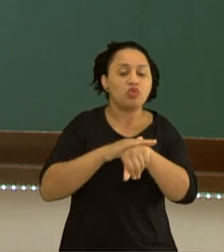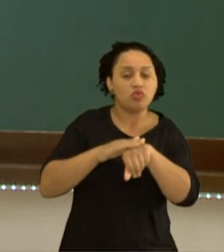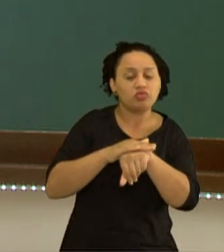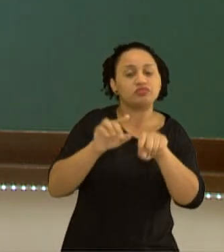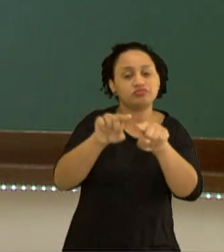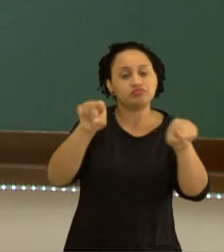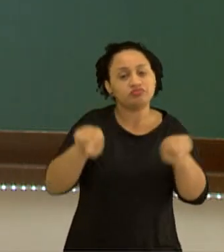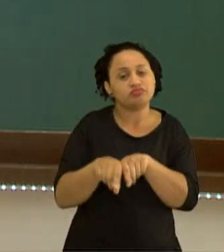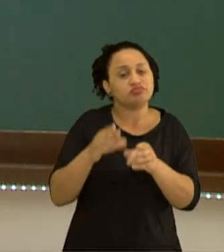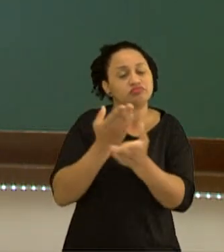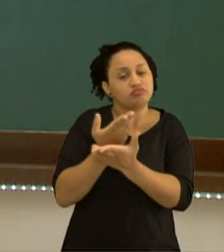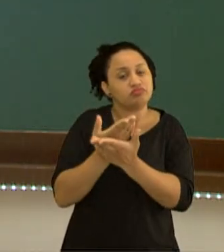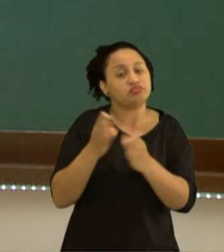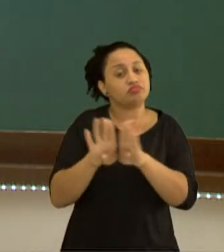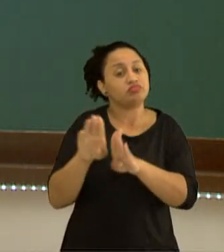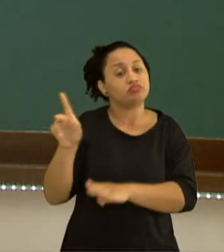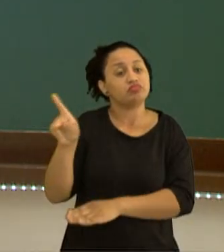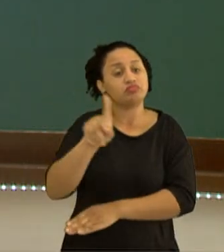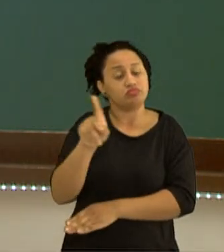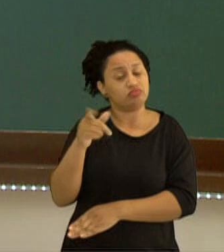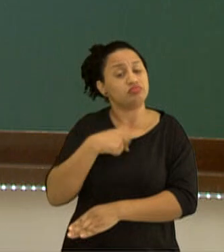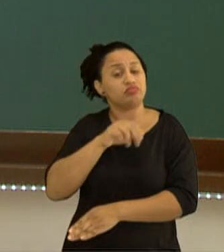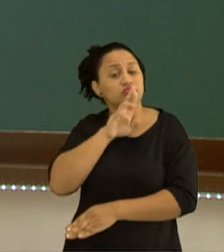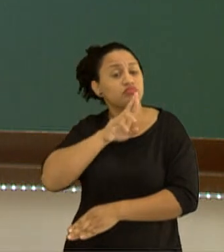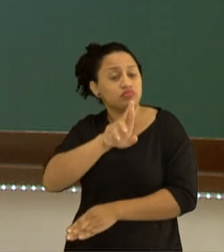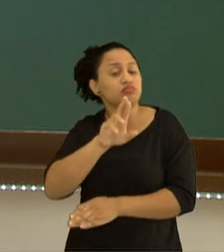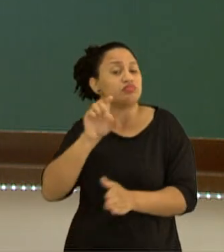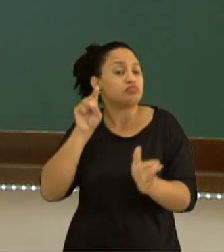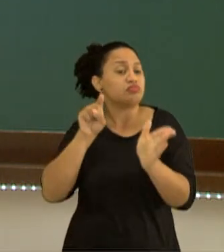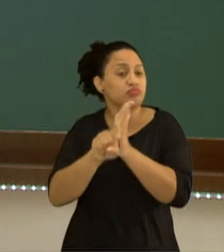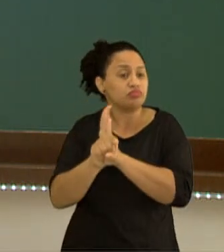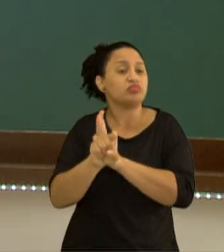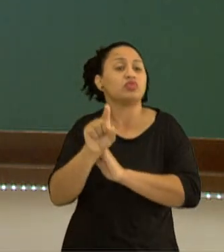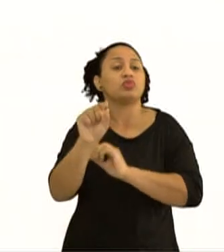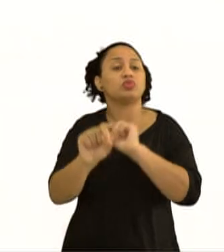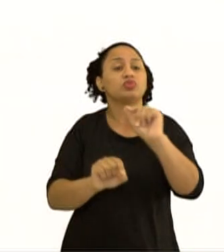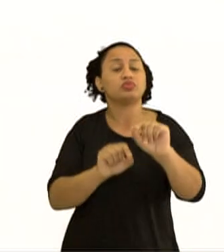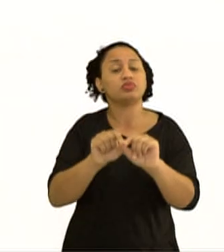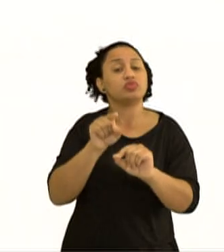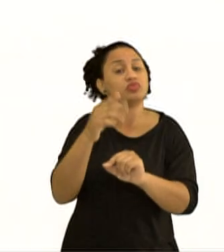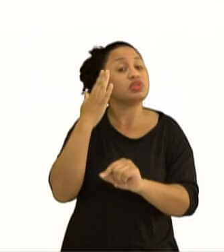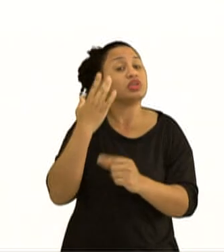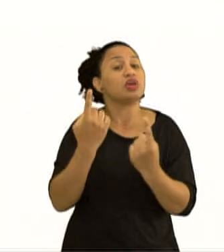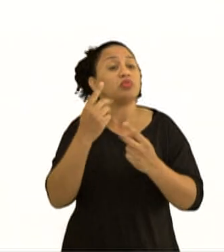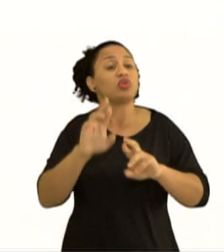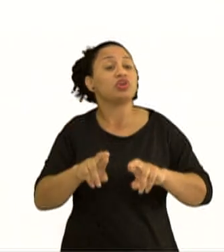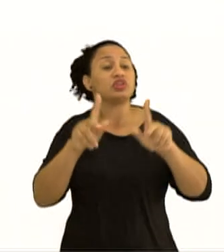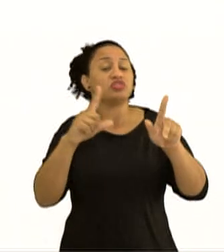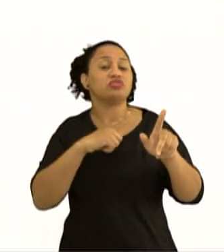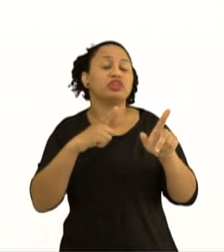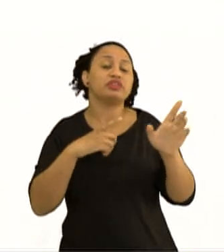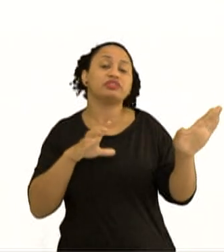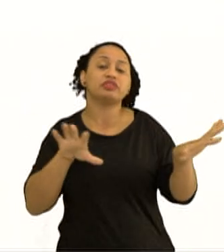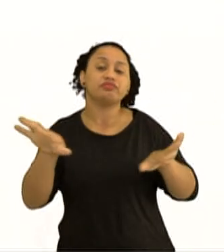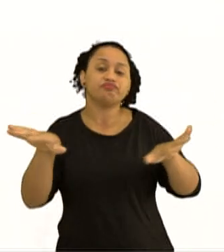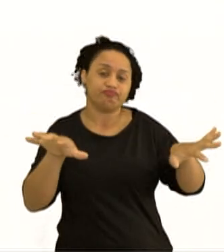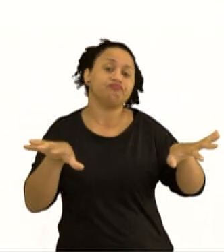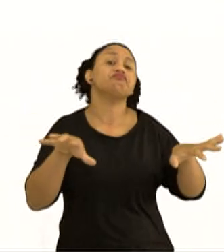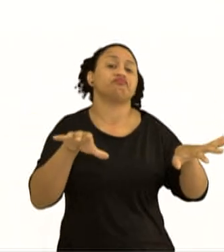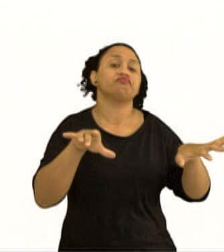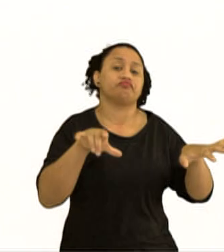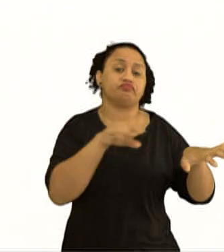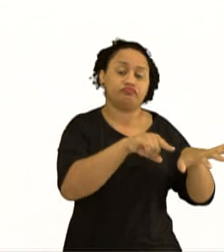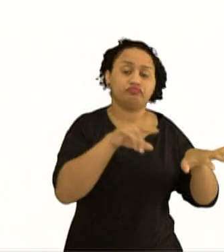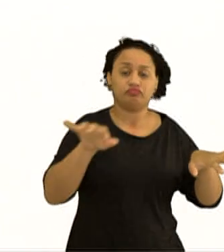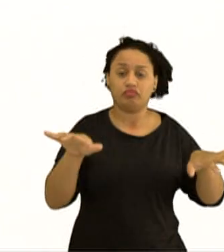a turma e com o seu professor, respondendo essa pergunta aqui. Você sabe qual a diferença